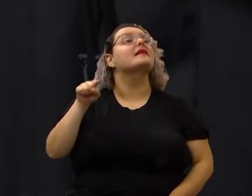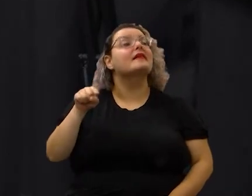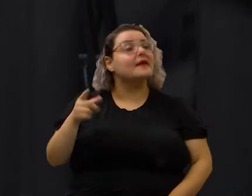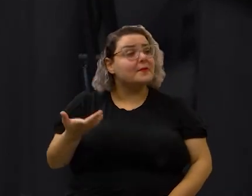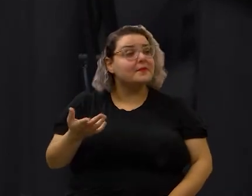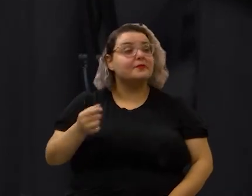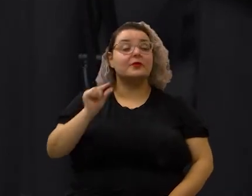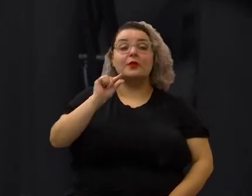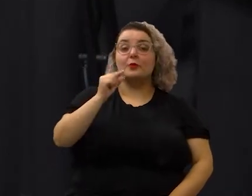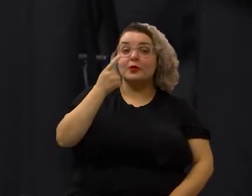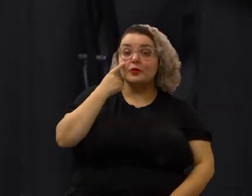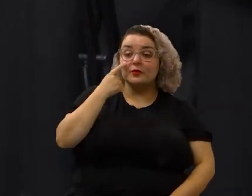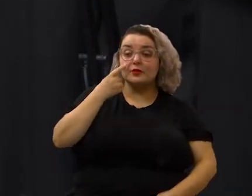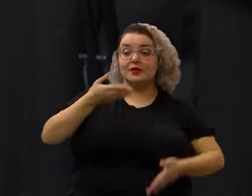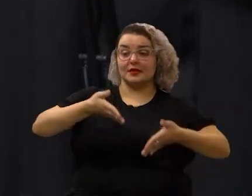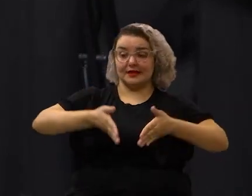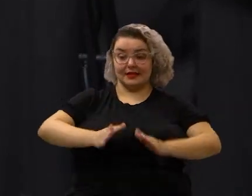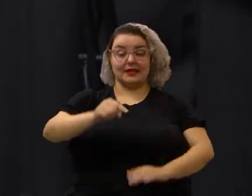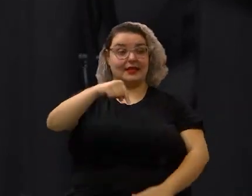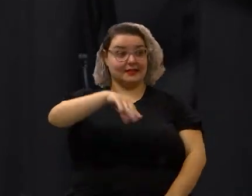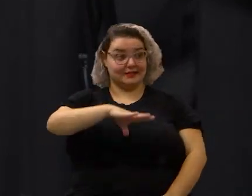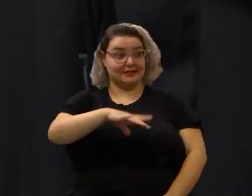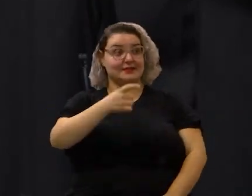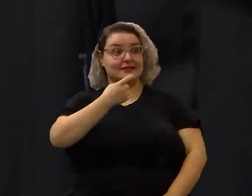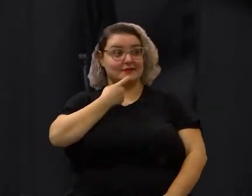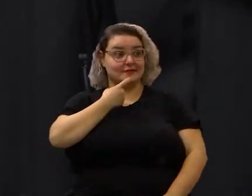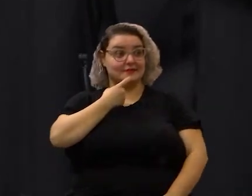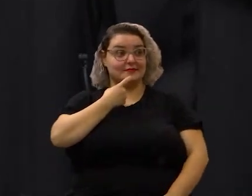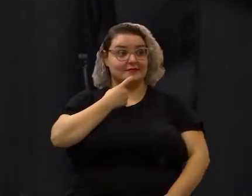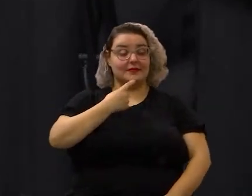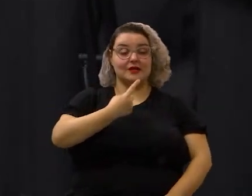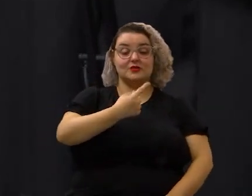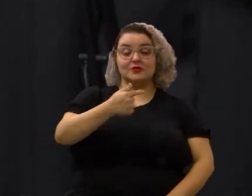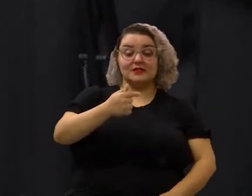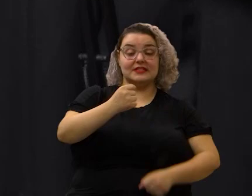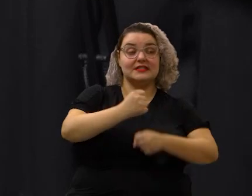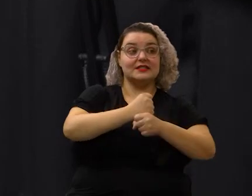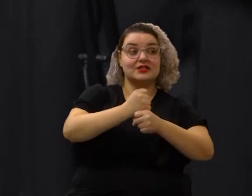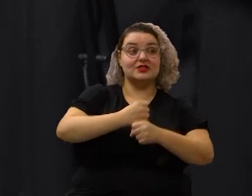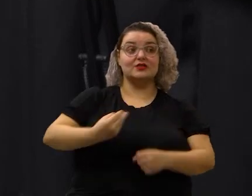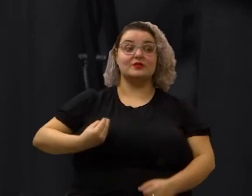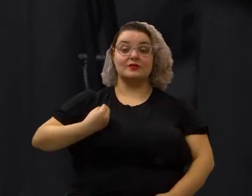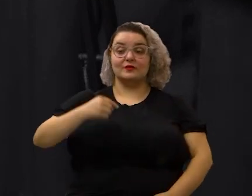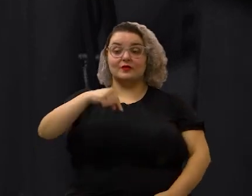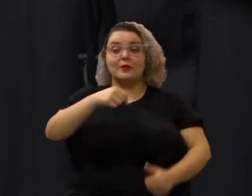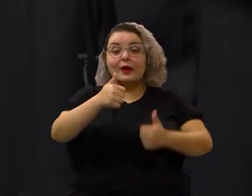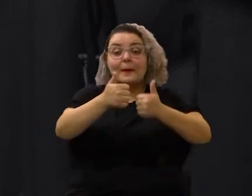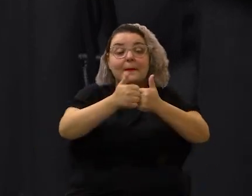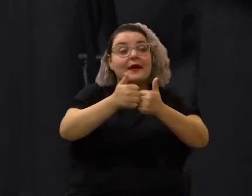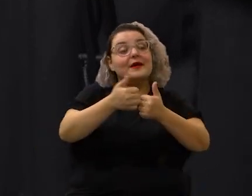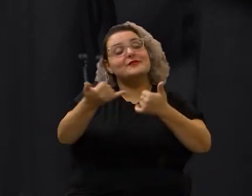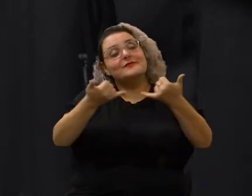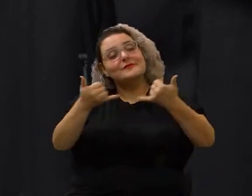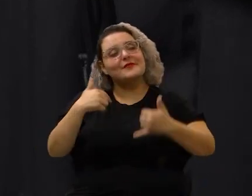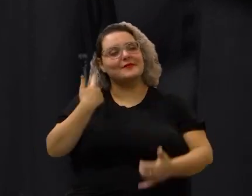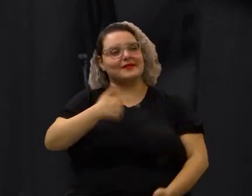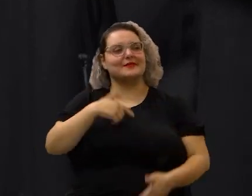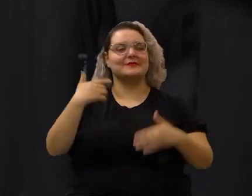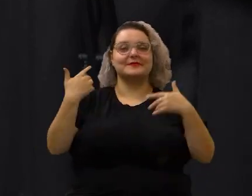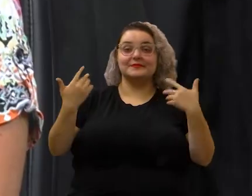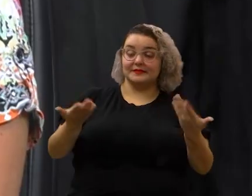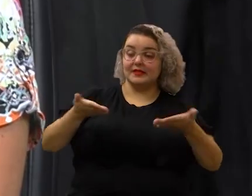pelo pouco que eu vi aqui, ela nasceu em Campinas, mas nos seus primeiros 17 anos viveu aqui pertinho. Conta para